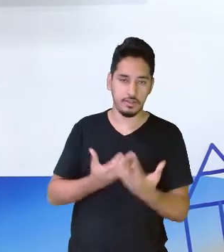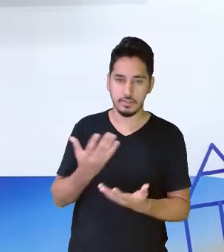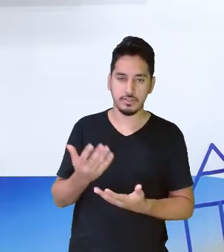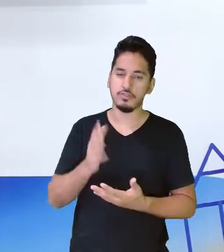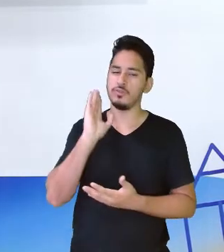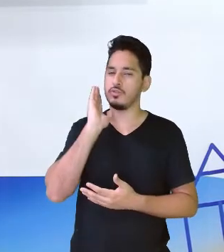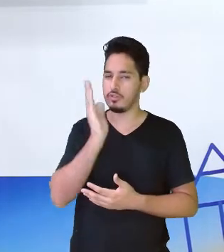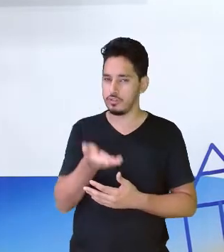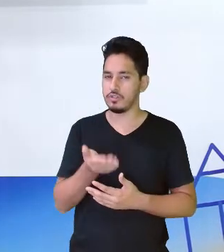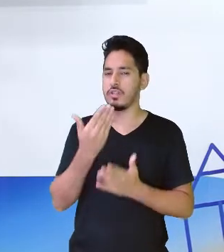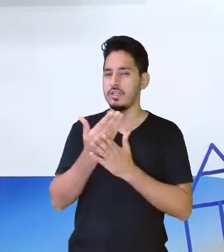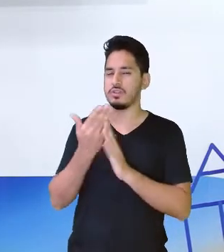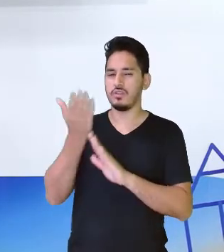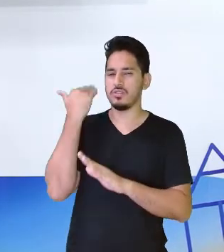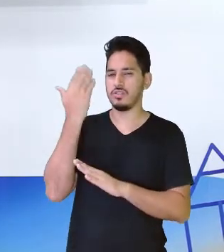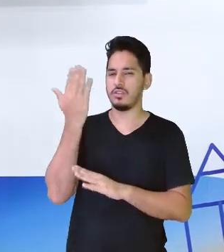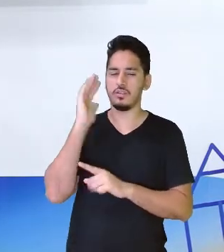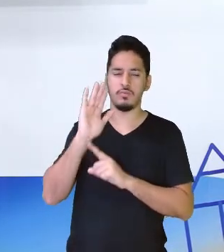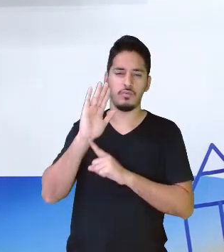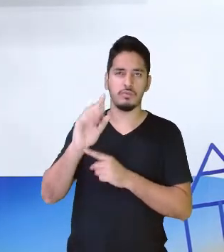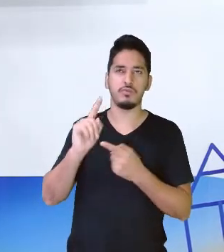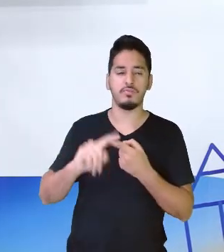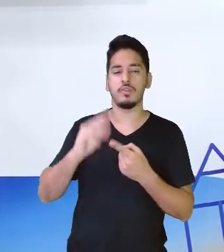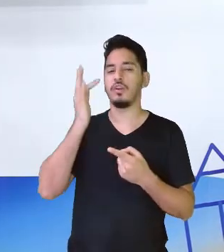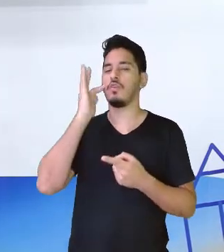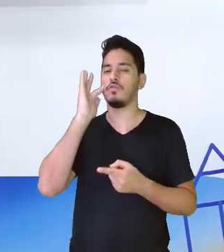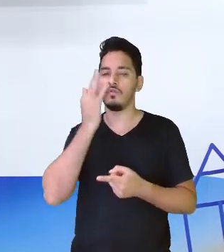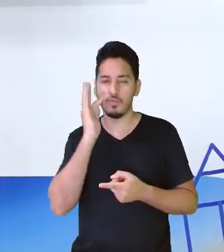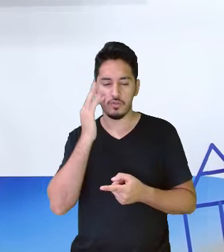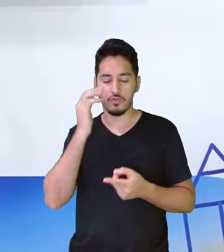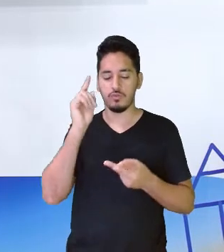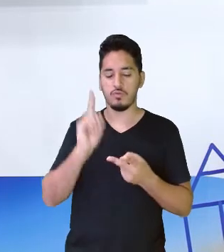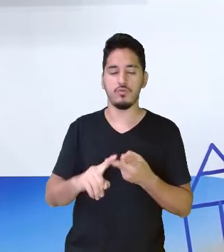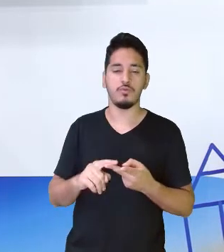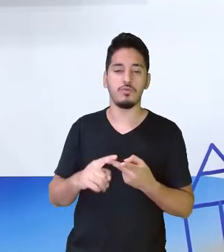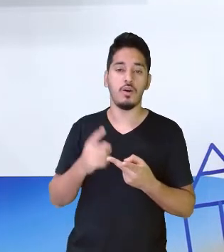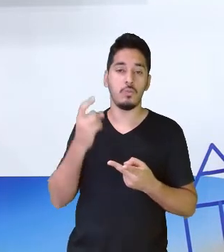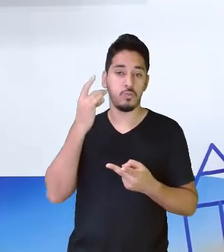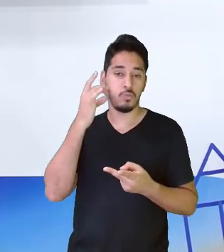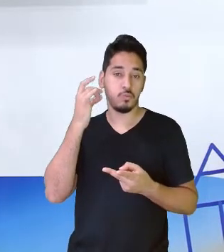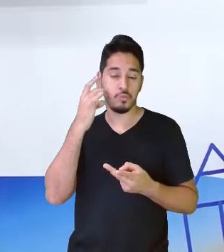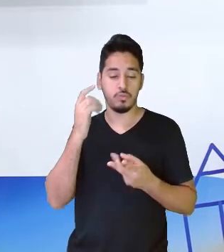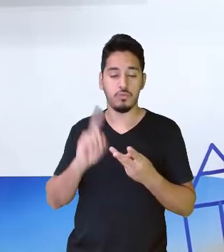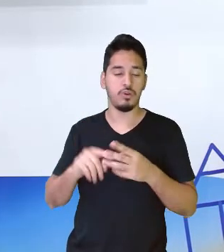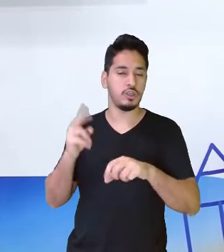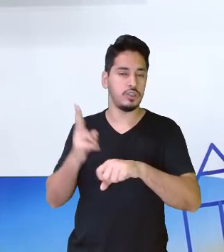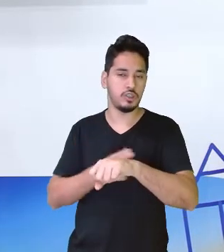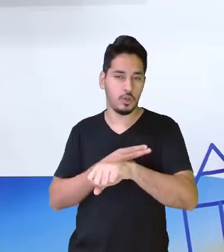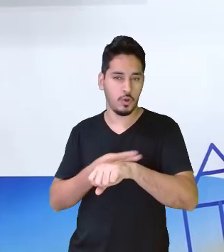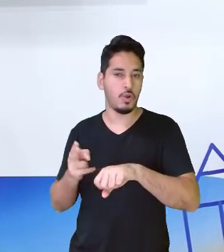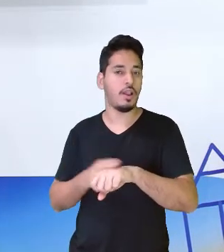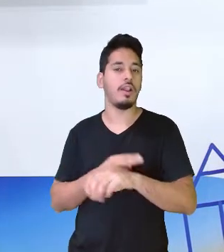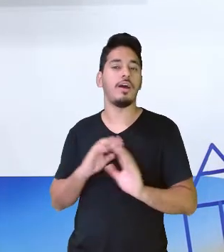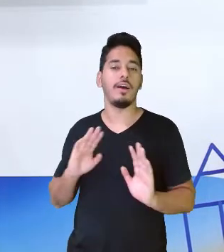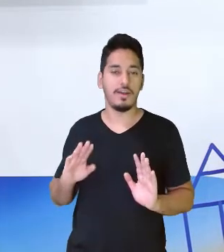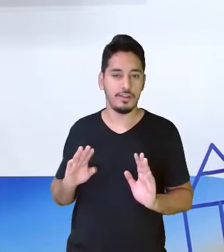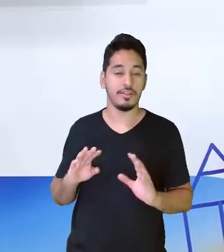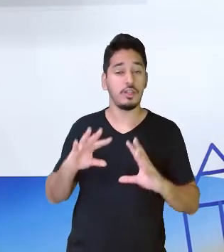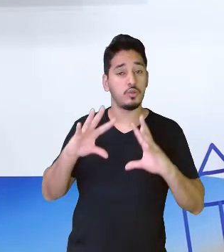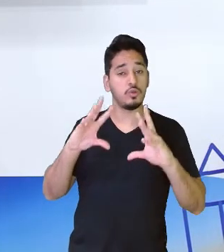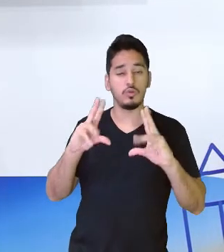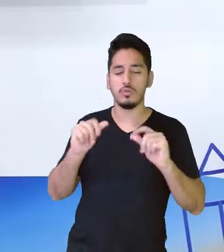já trouxe nas últimas aulas, né? Eu já trouxe fruta, eu já trouxe bombom, já trouxe chocolate. Tudo